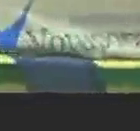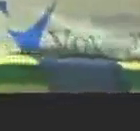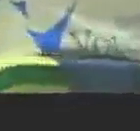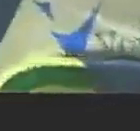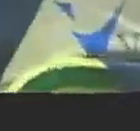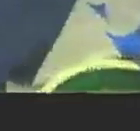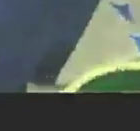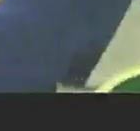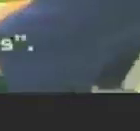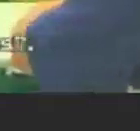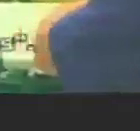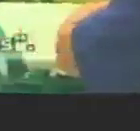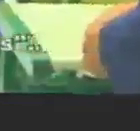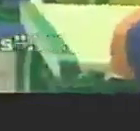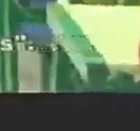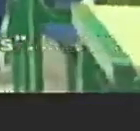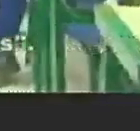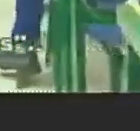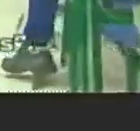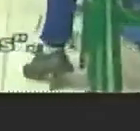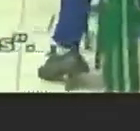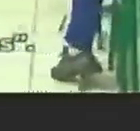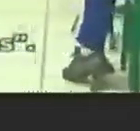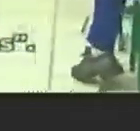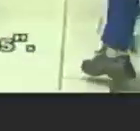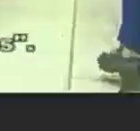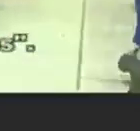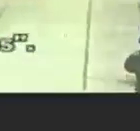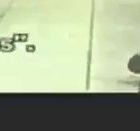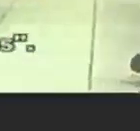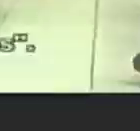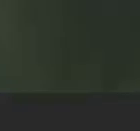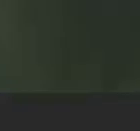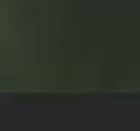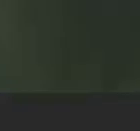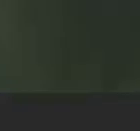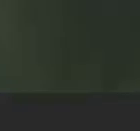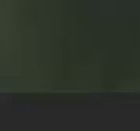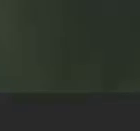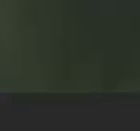Mais amores.